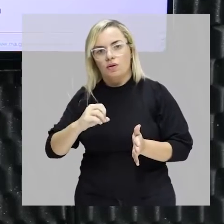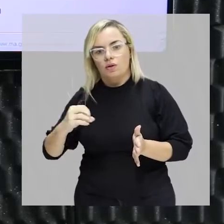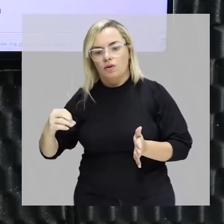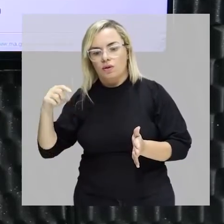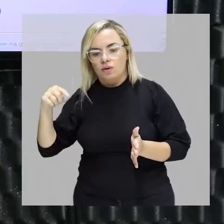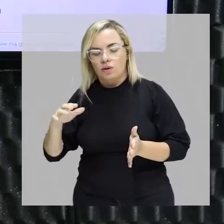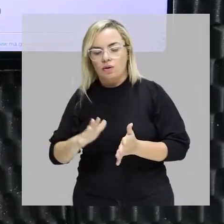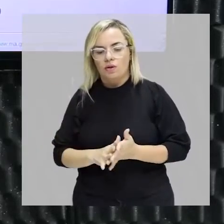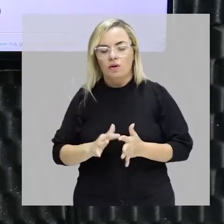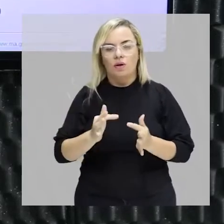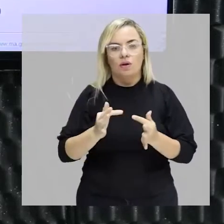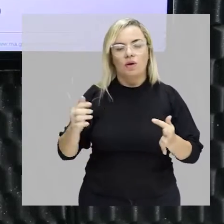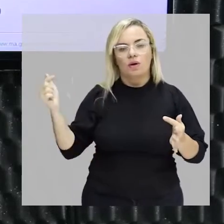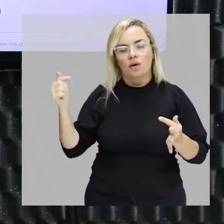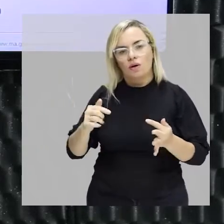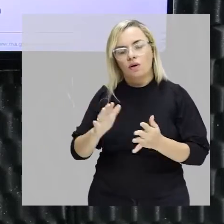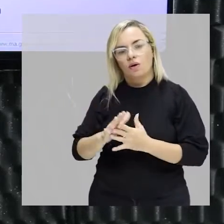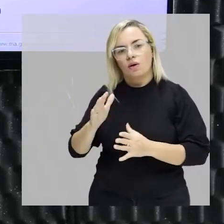lucro mensal é